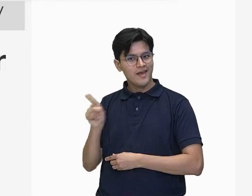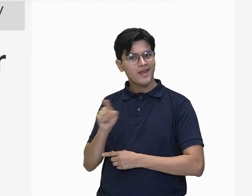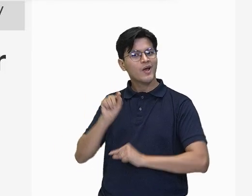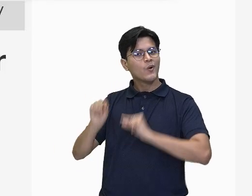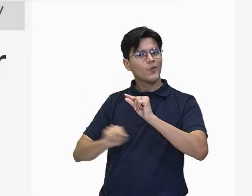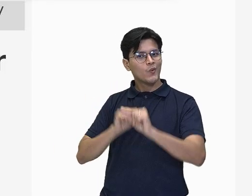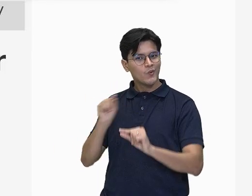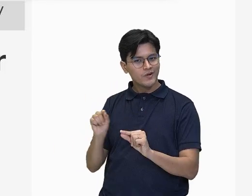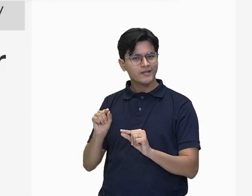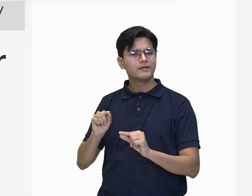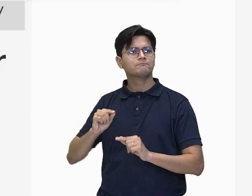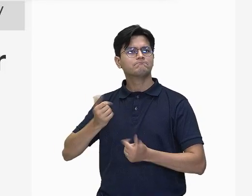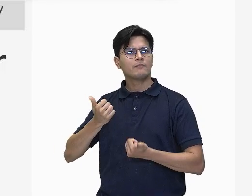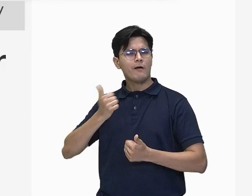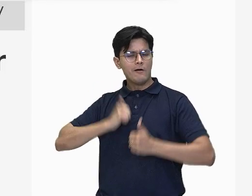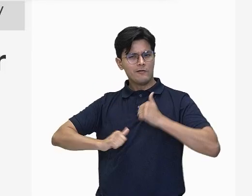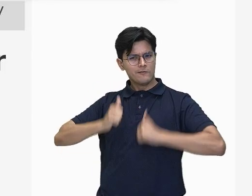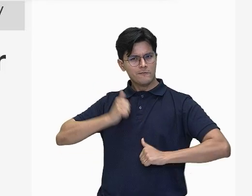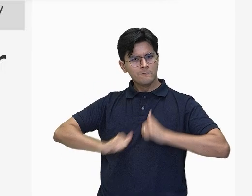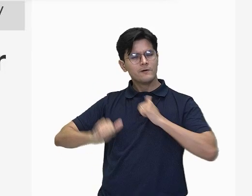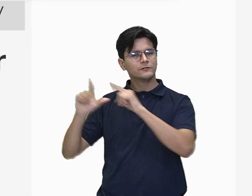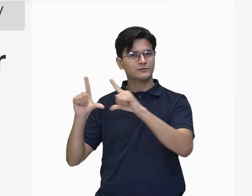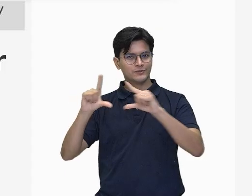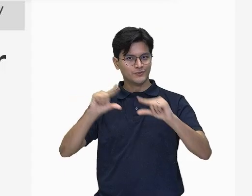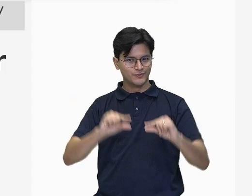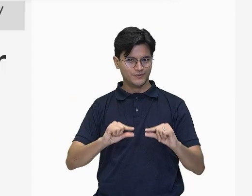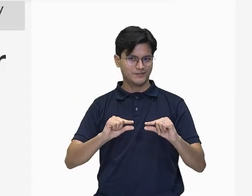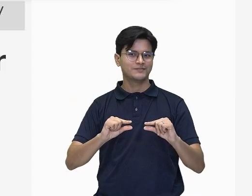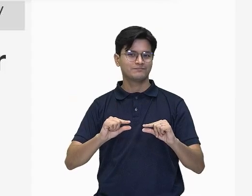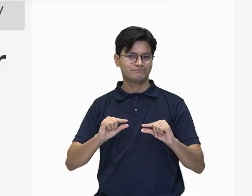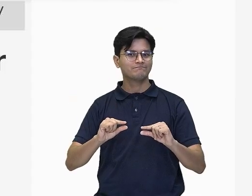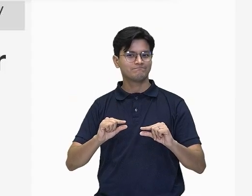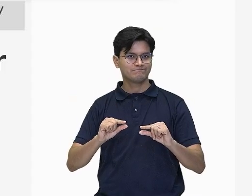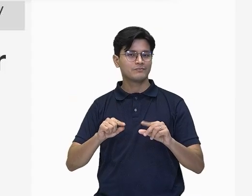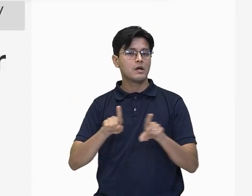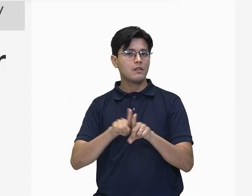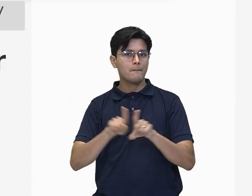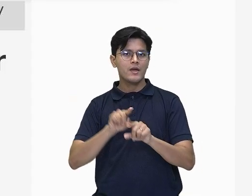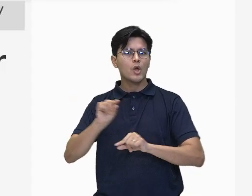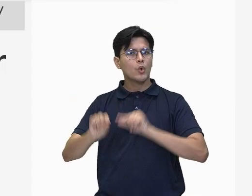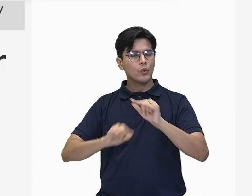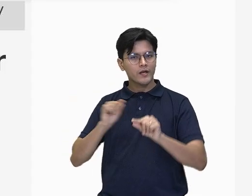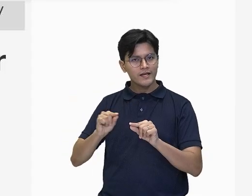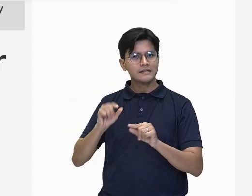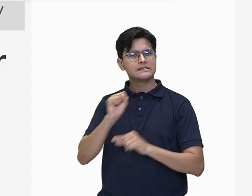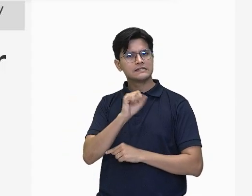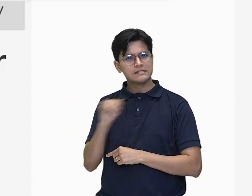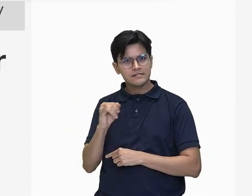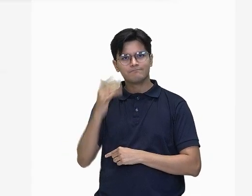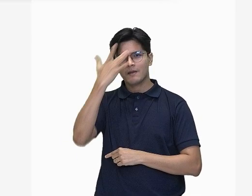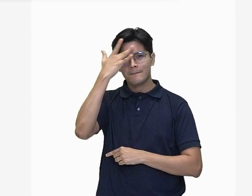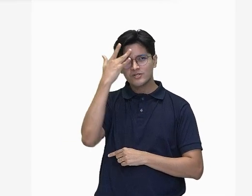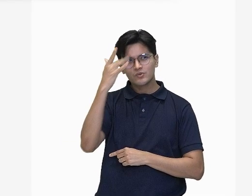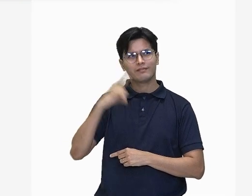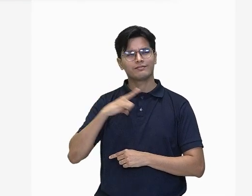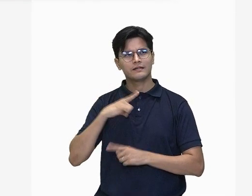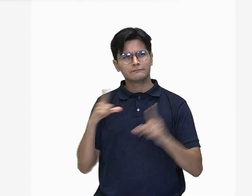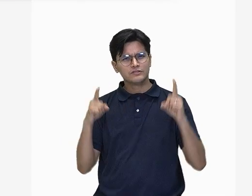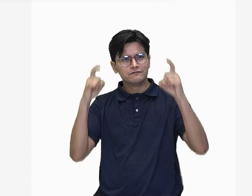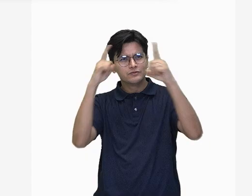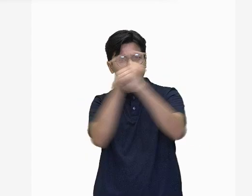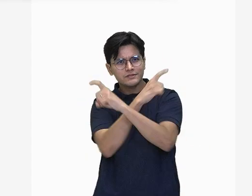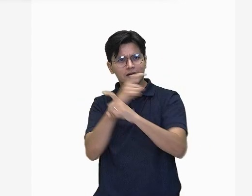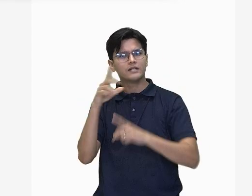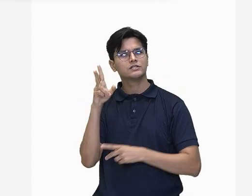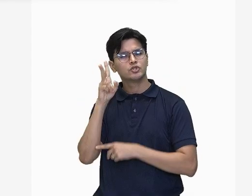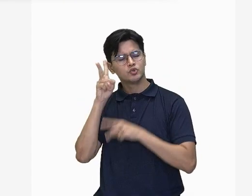sedativo suave, muito utilizado para tratar a ansiedade e a insônia. Vamos observar uma outra parte da planta que é